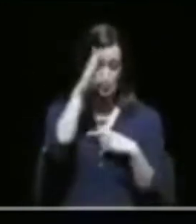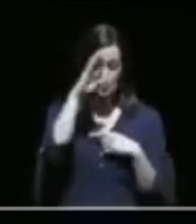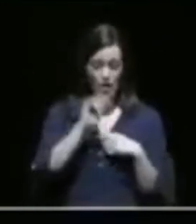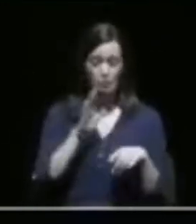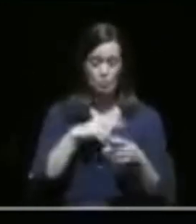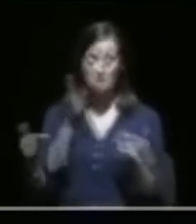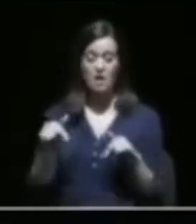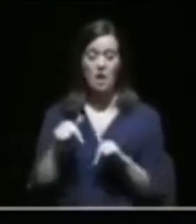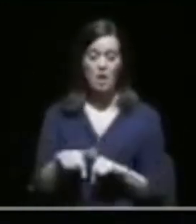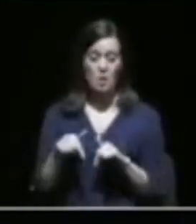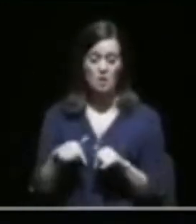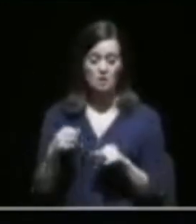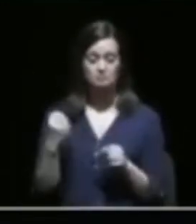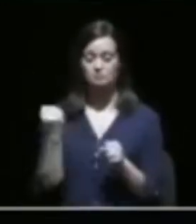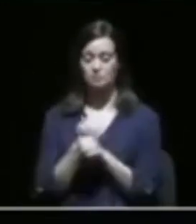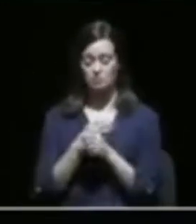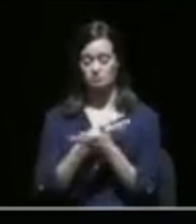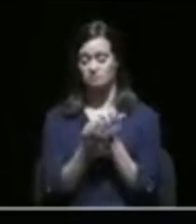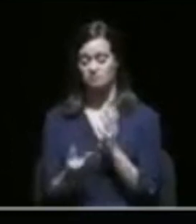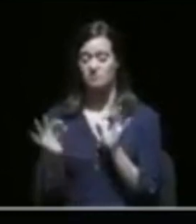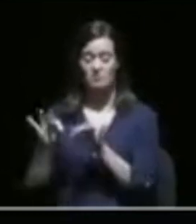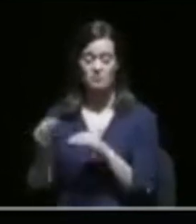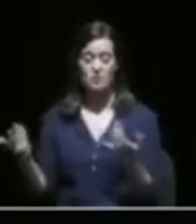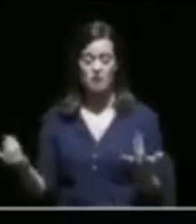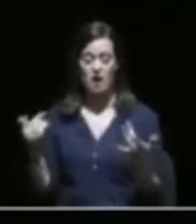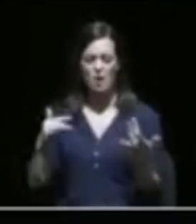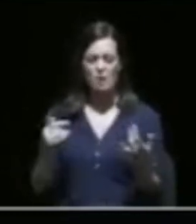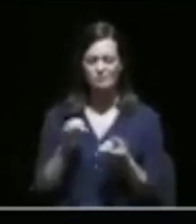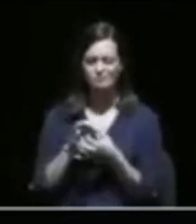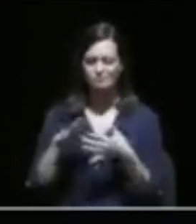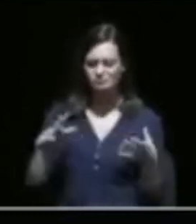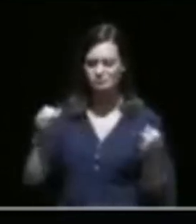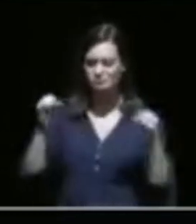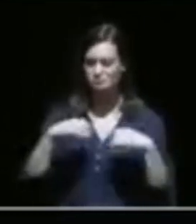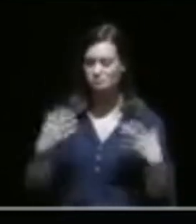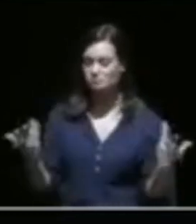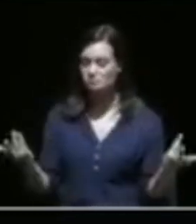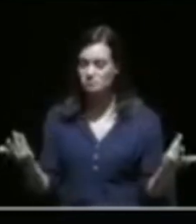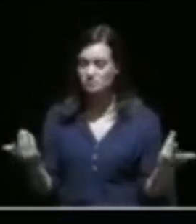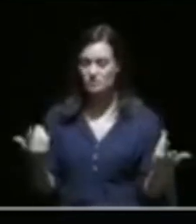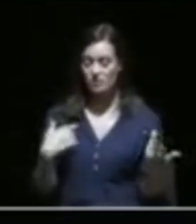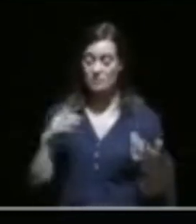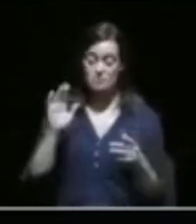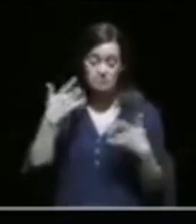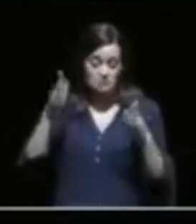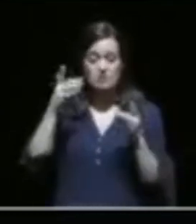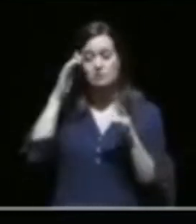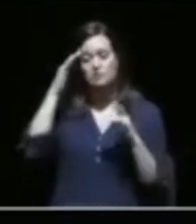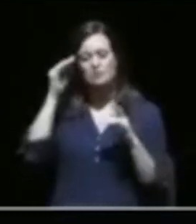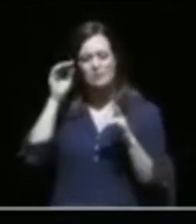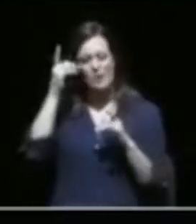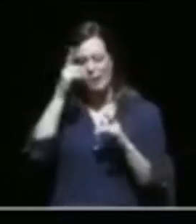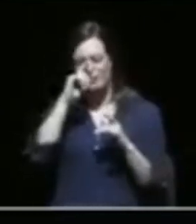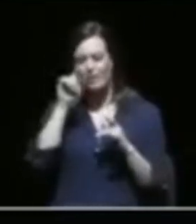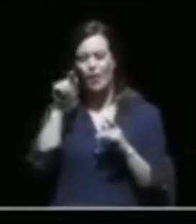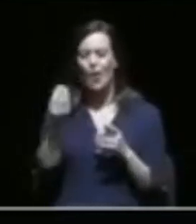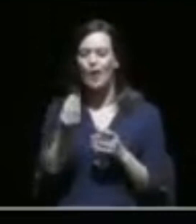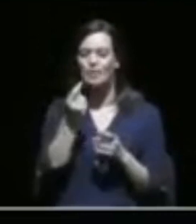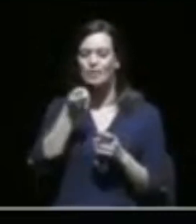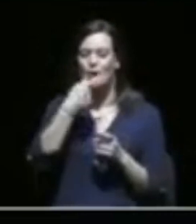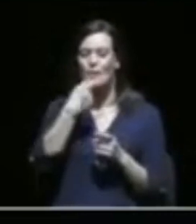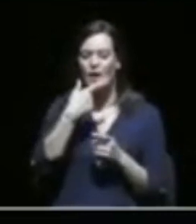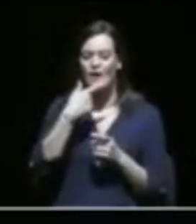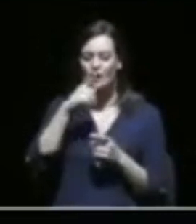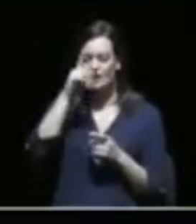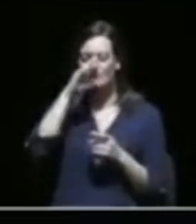russo. Se virem os documentos, onde está a vossa coerência? Quero-me parecer que isto é um claro sinal de que os senhores deputados precisam urgentemente de memofante, porque essa memória está